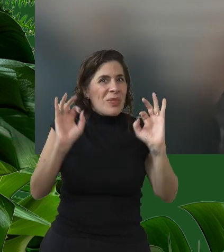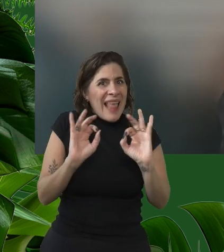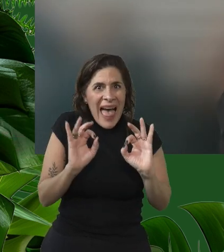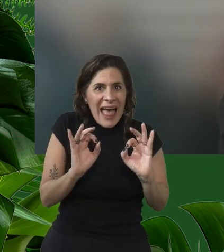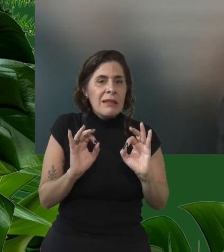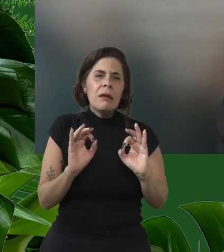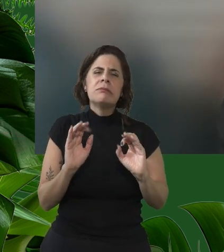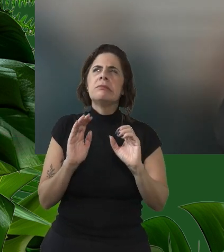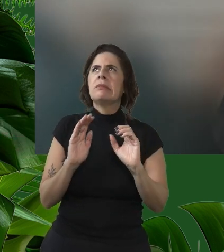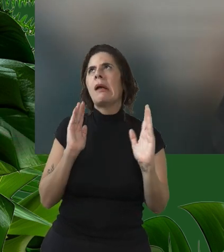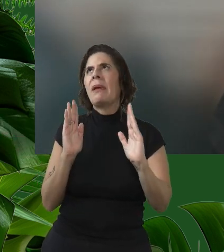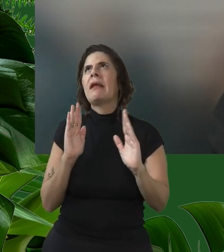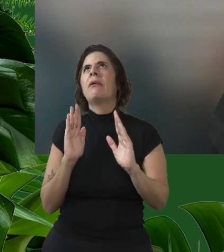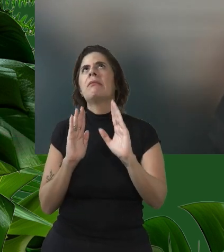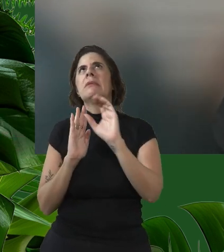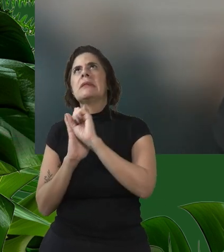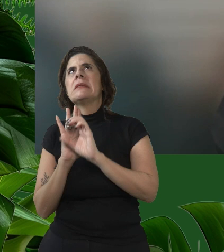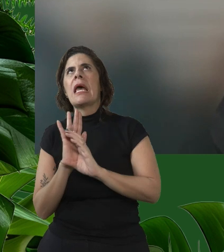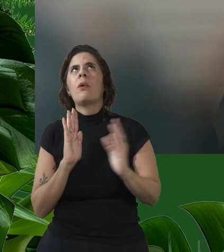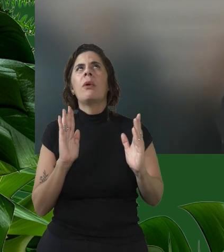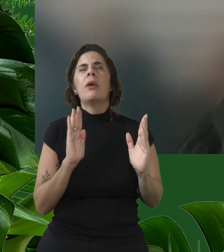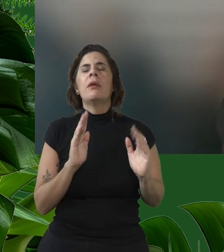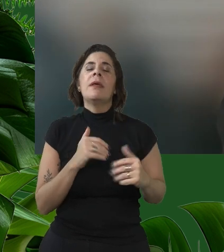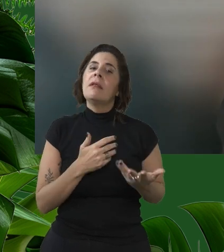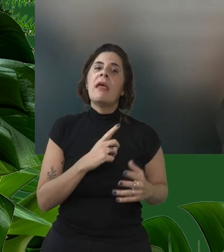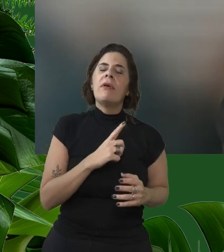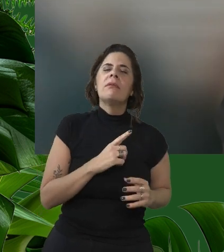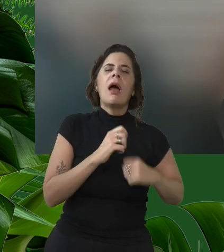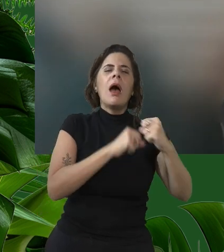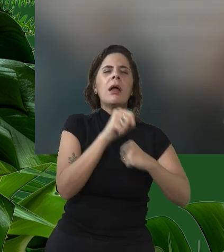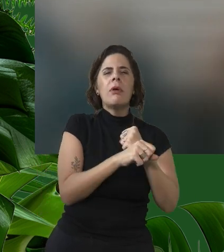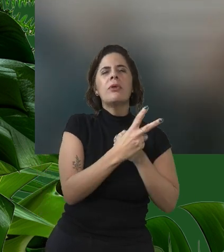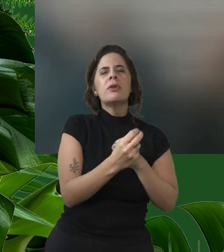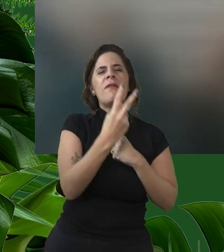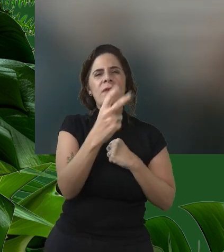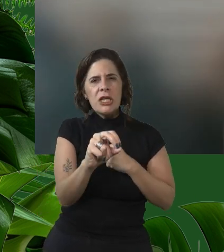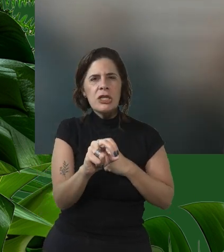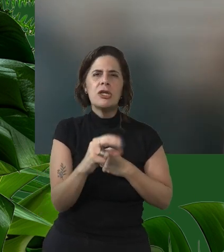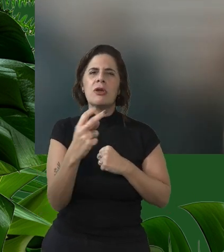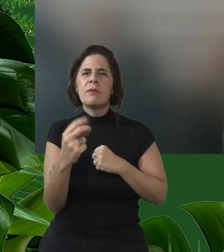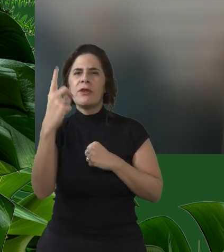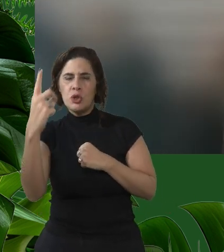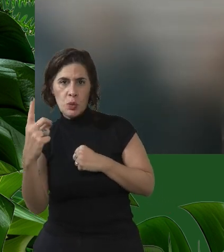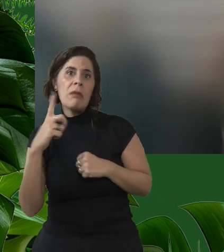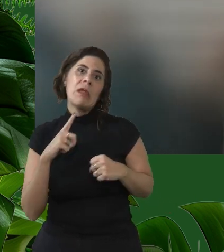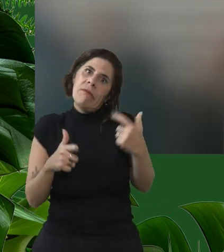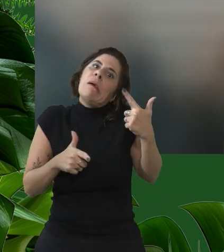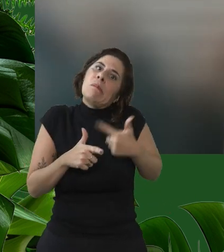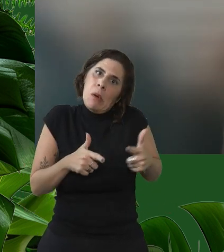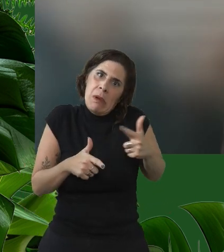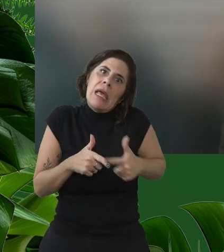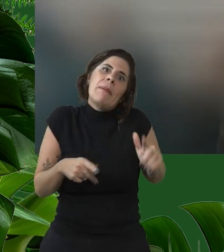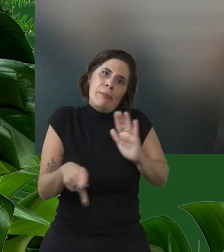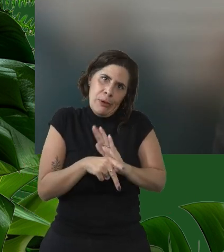de 2020, 2021. A gente teve uma crise sanitária com a pandemia e também uma crise hídrica sem precedentes aqui na nossa